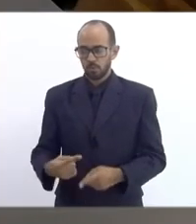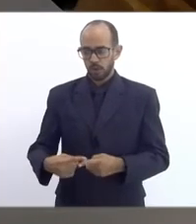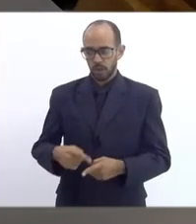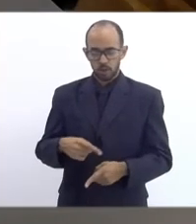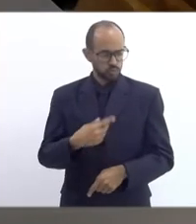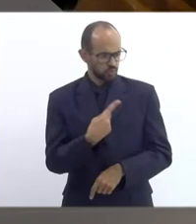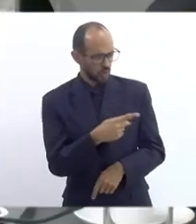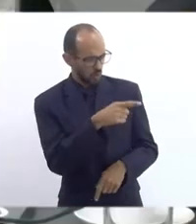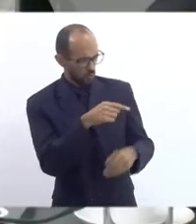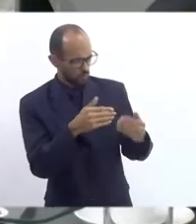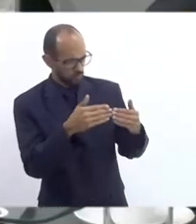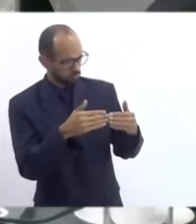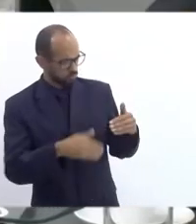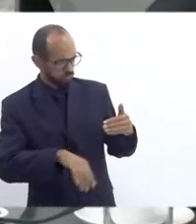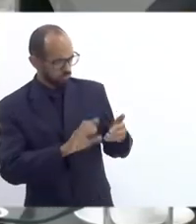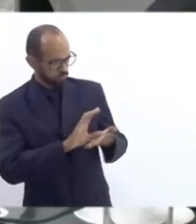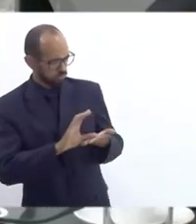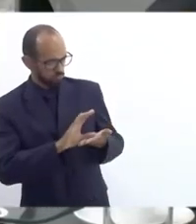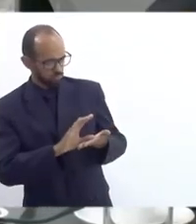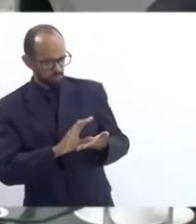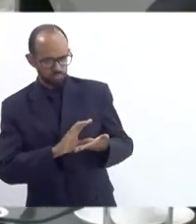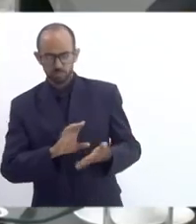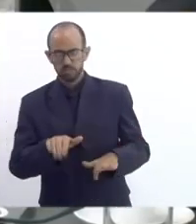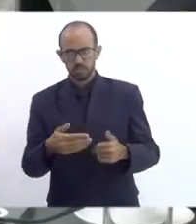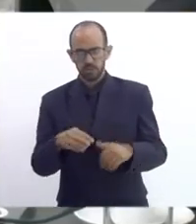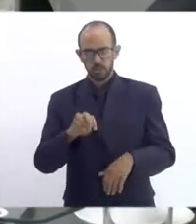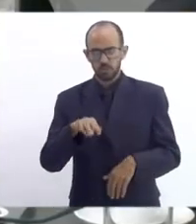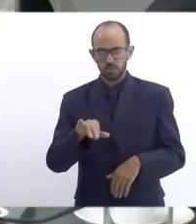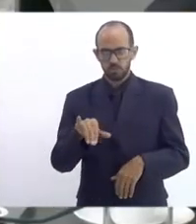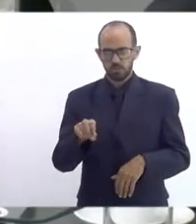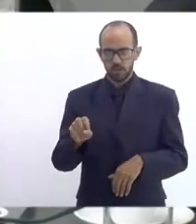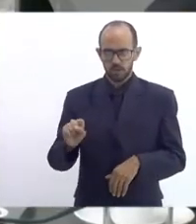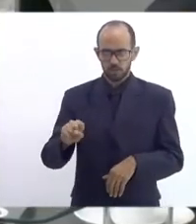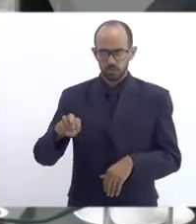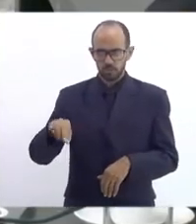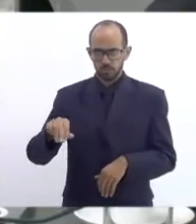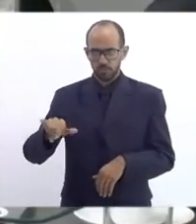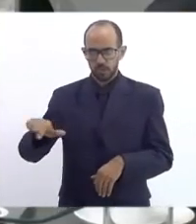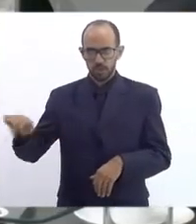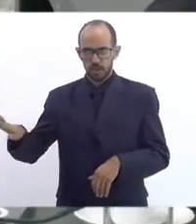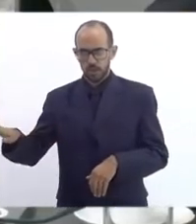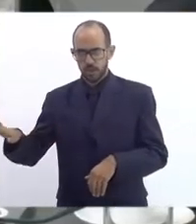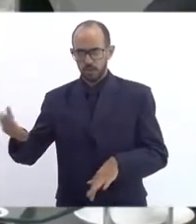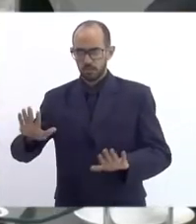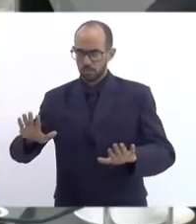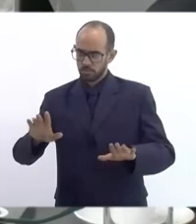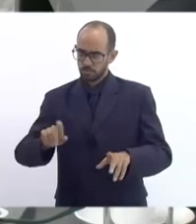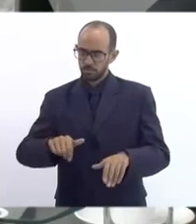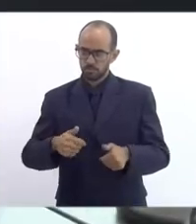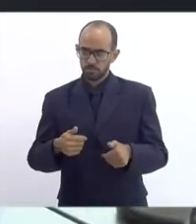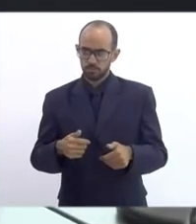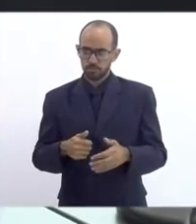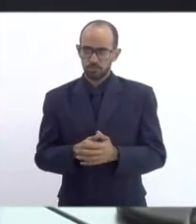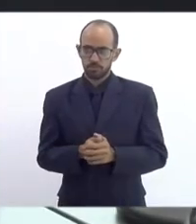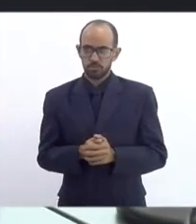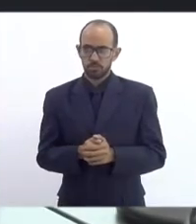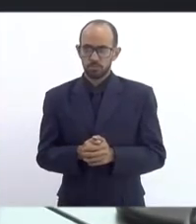O deputado Marcos Miller faz parte do jogo e compreendo. Mas dizer que muitas vezes, só para deixar mas lá dentro. Mas não votamos isso